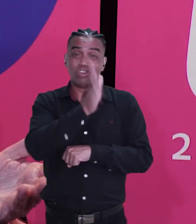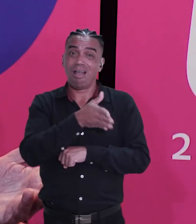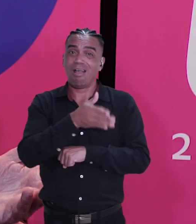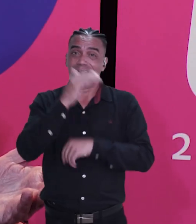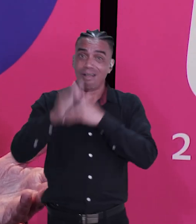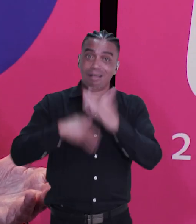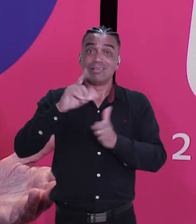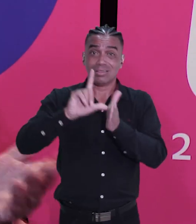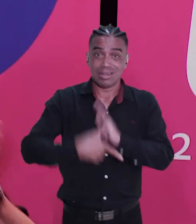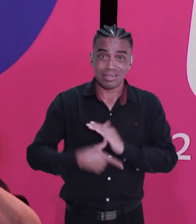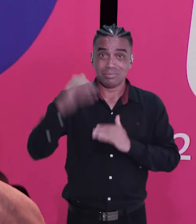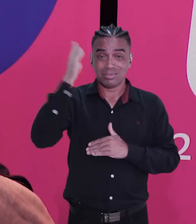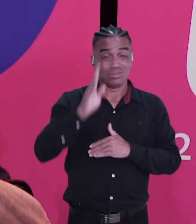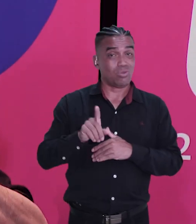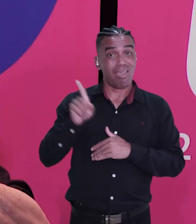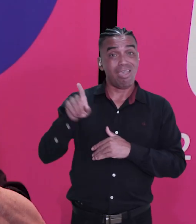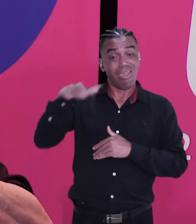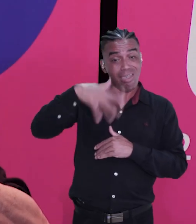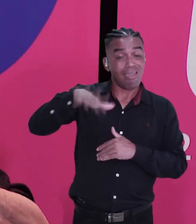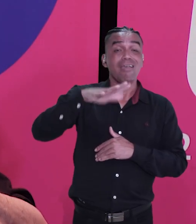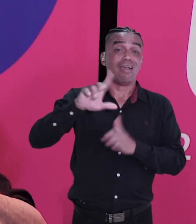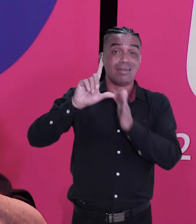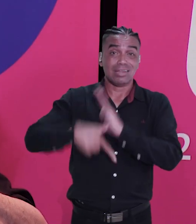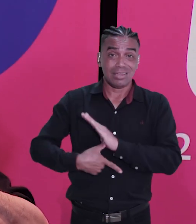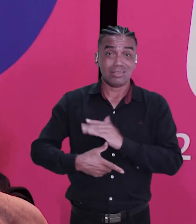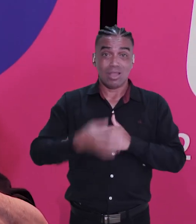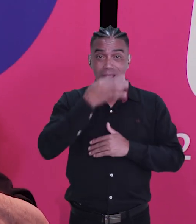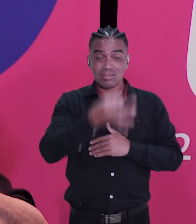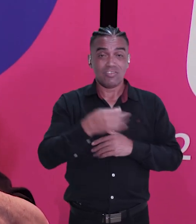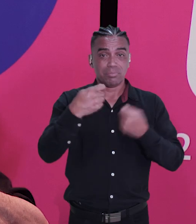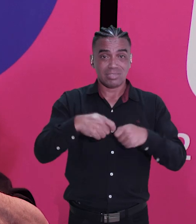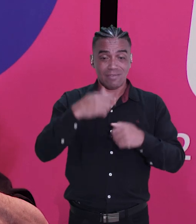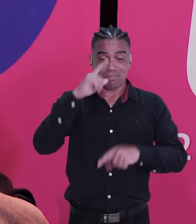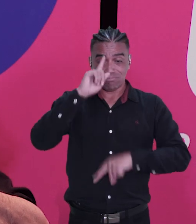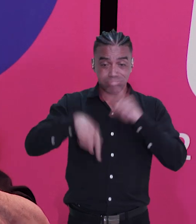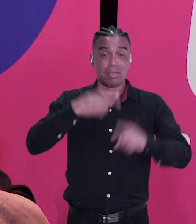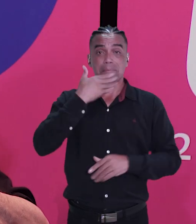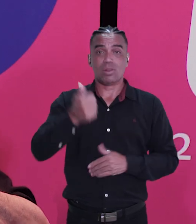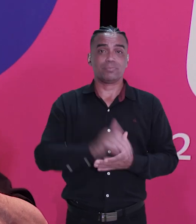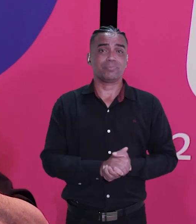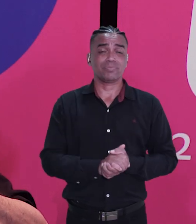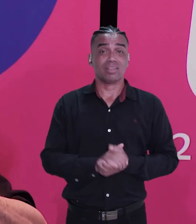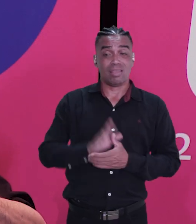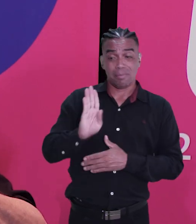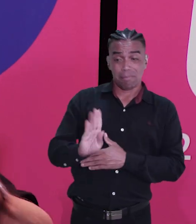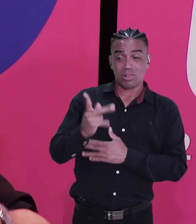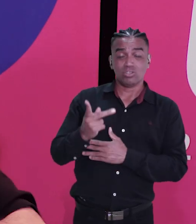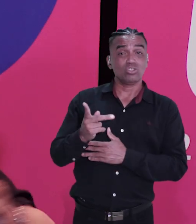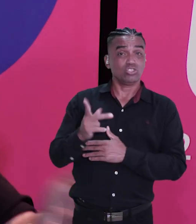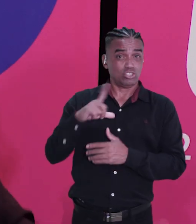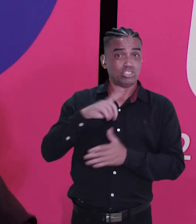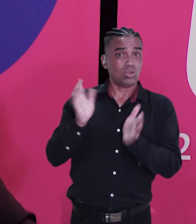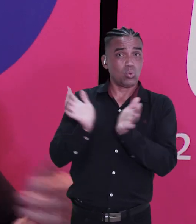Rio era isso, entendeu? Então, aí eu descobri, não, eles é que eram atrasados e achavam que precisavam melhorar, entendeu?